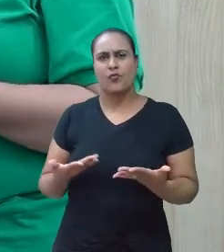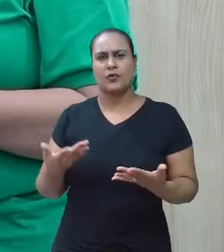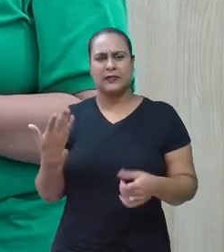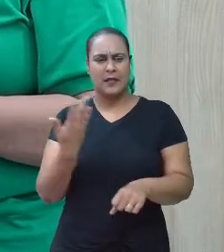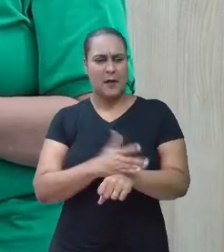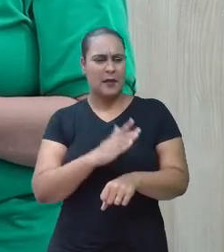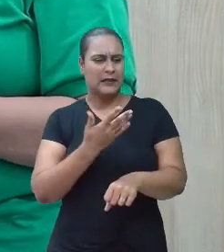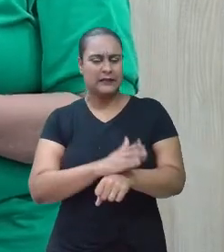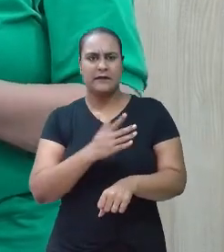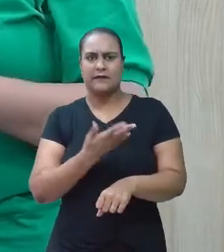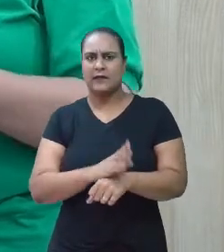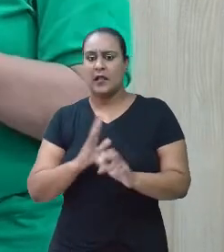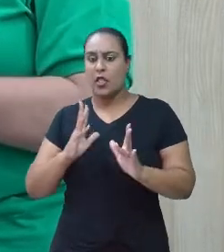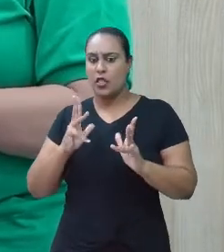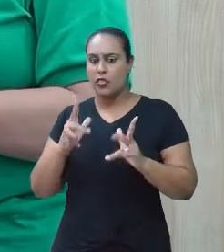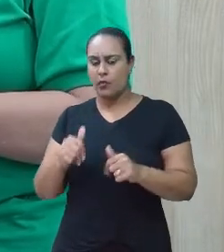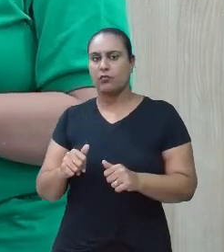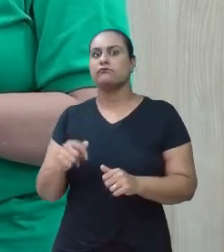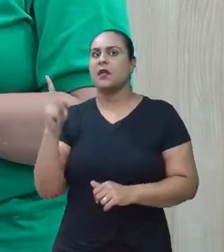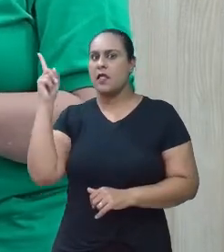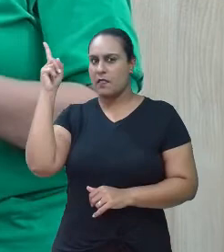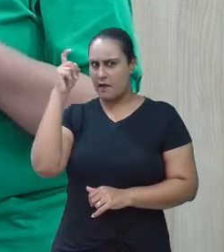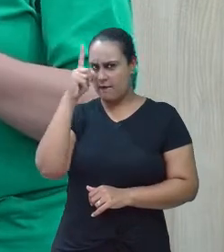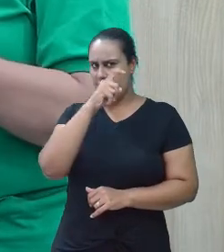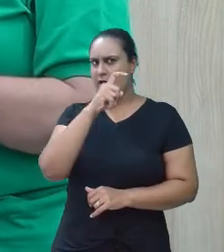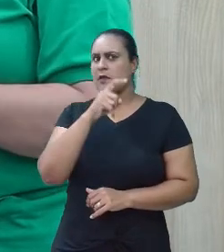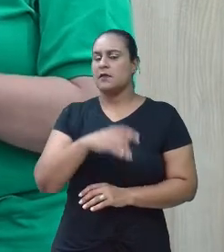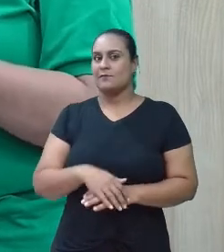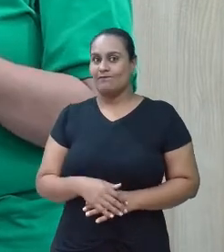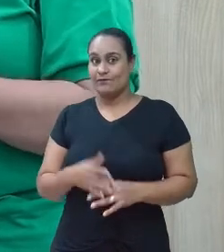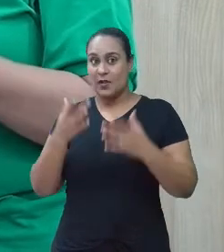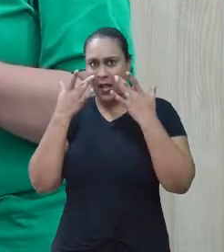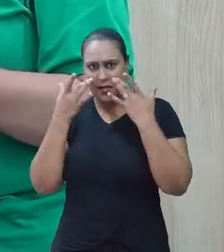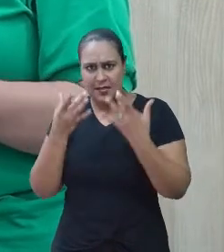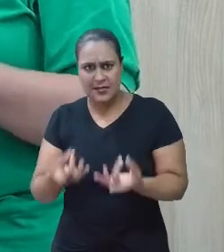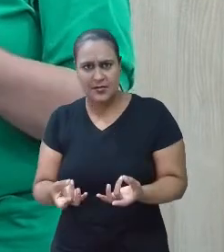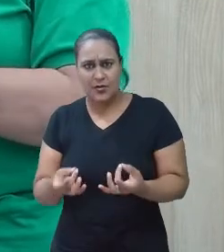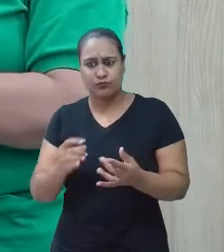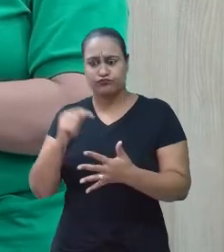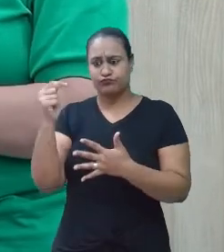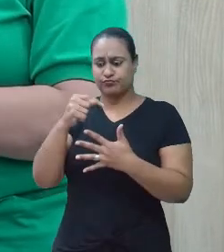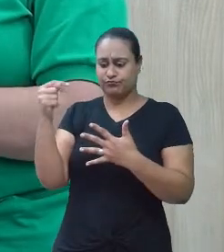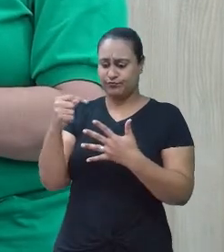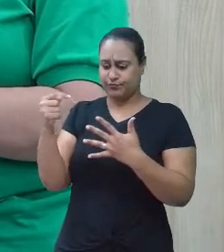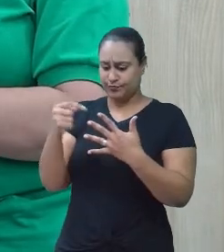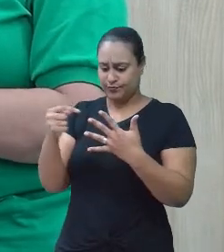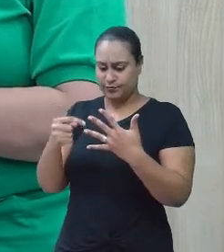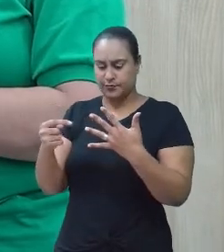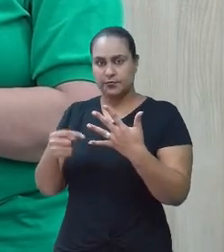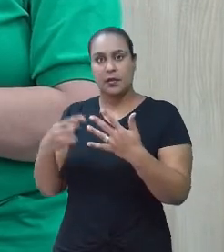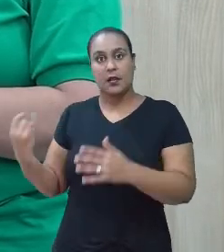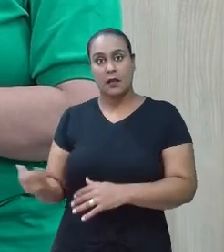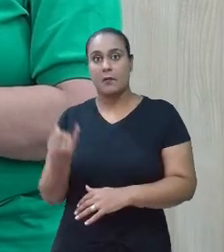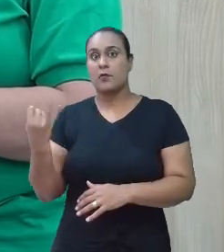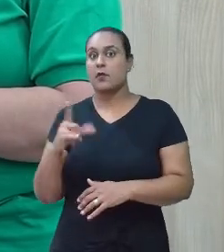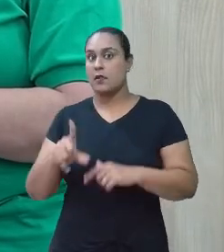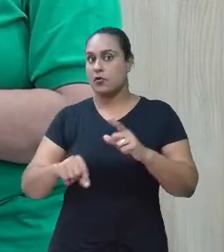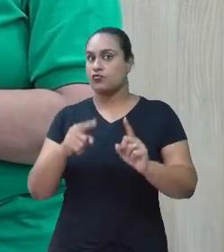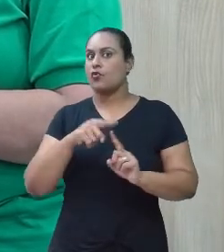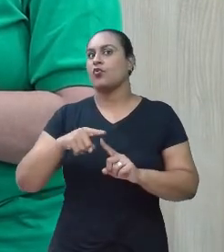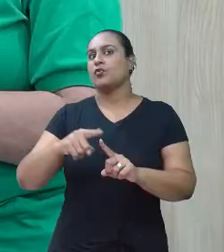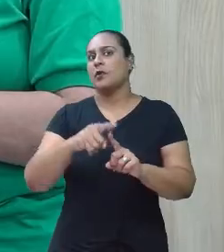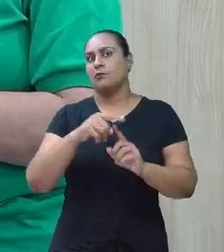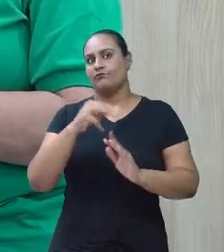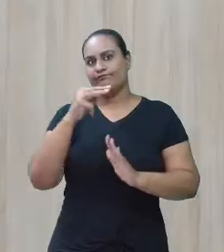tantas atribuições, fica difícil, gente, a perceber todos os critérios que são necessários para a escolha desse tipo de